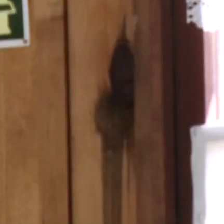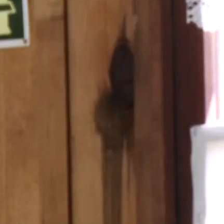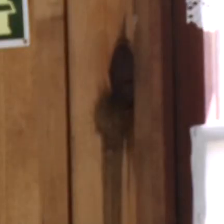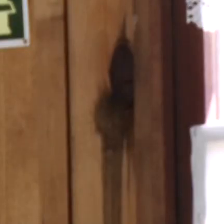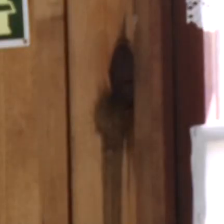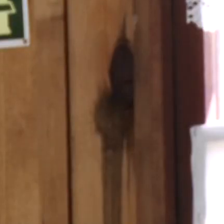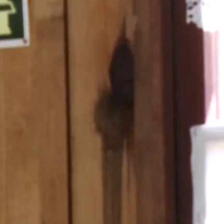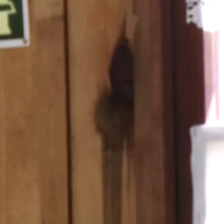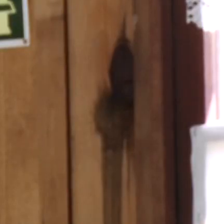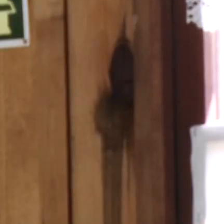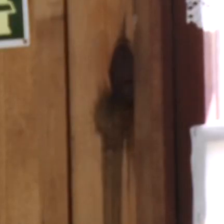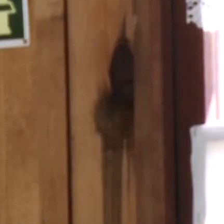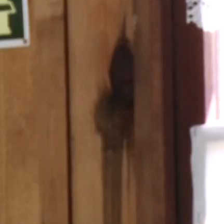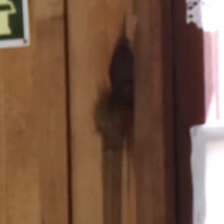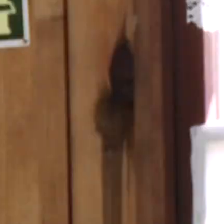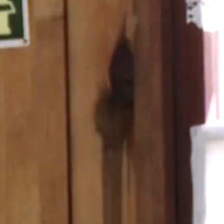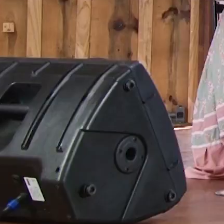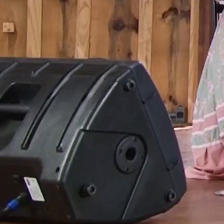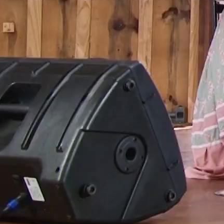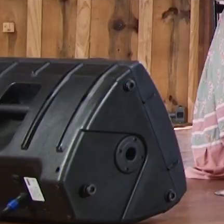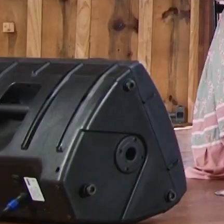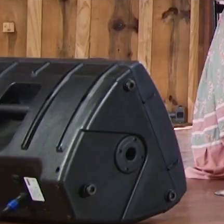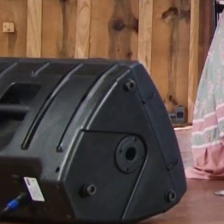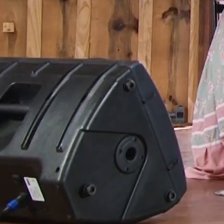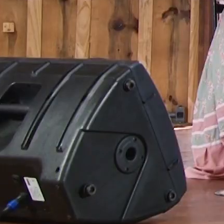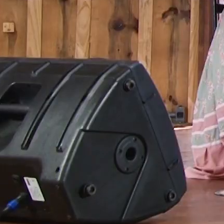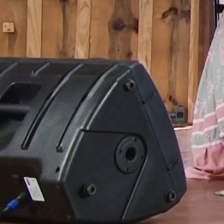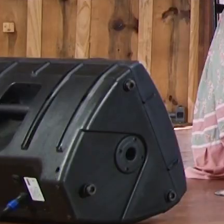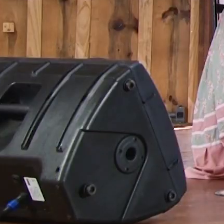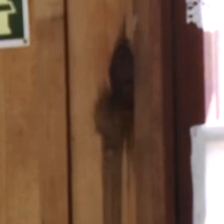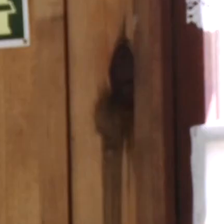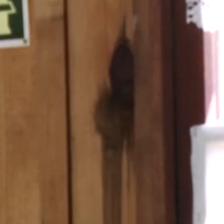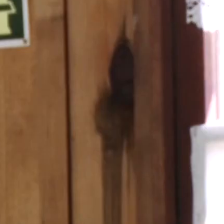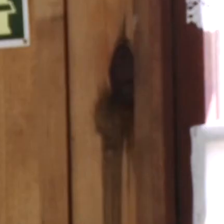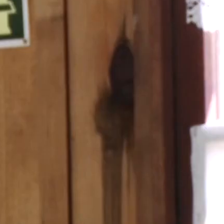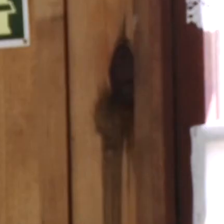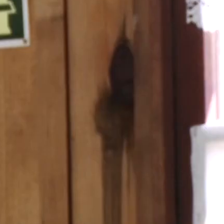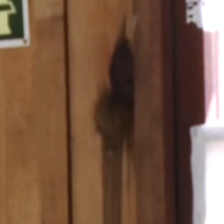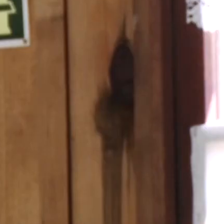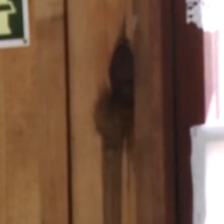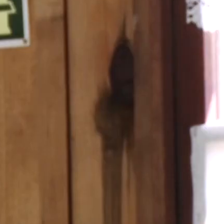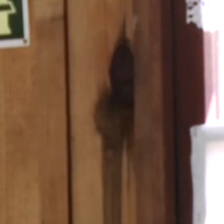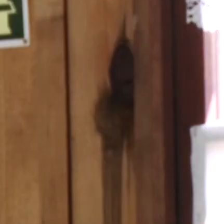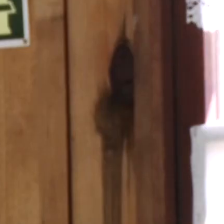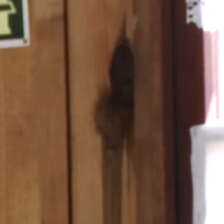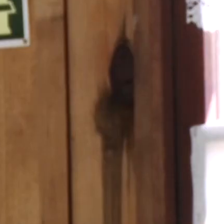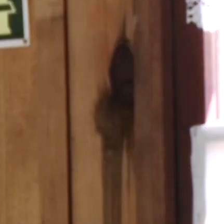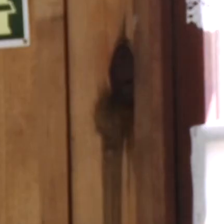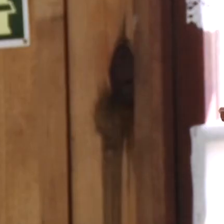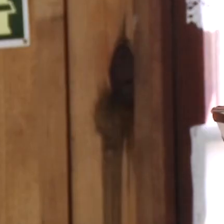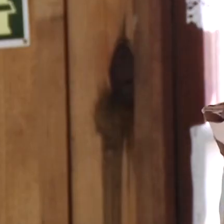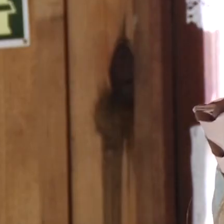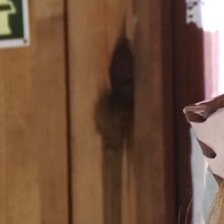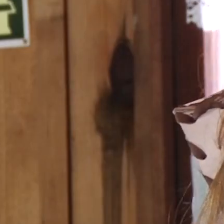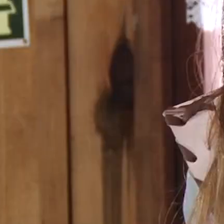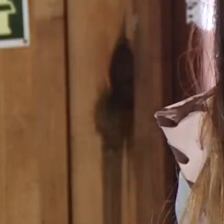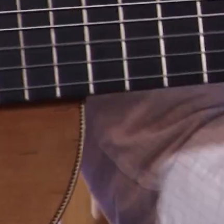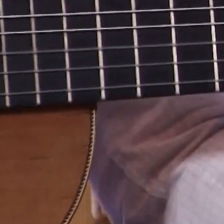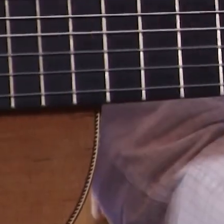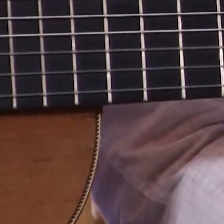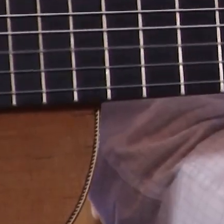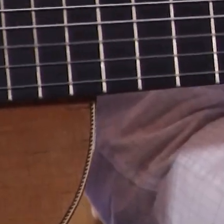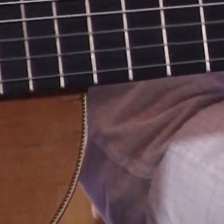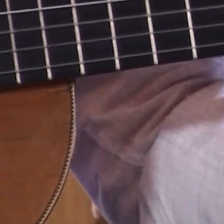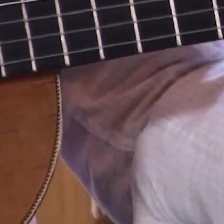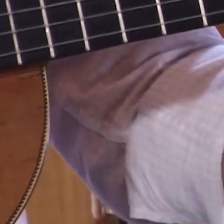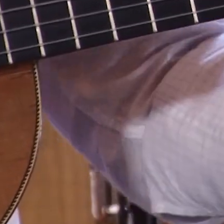florindo e crianças sorrindo felizes a cantar, e mostrar para quem quiser